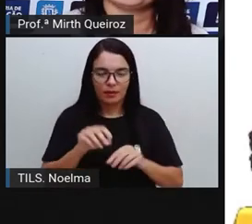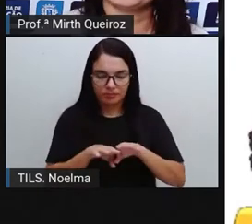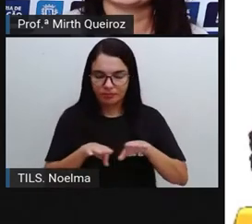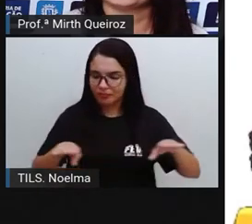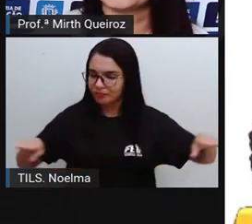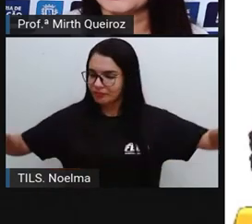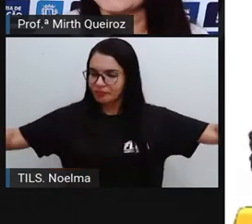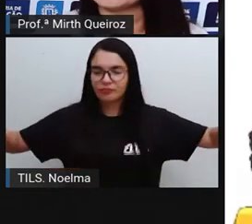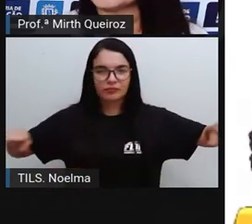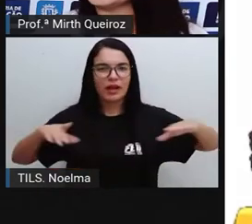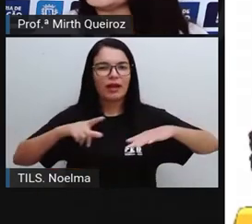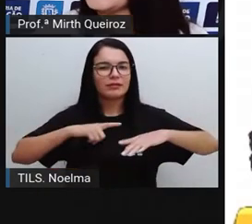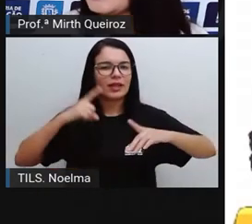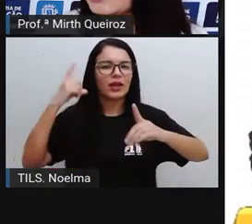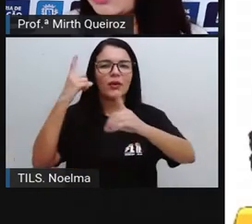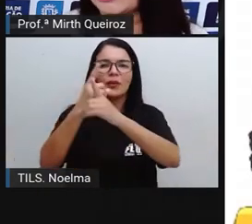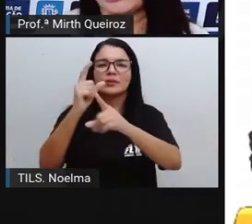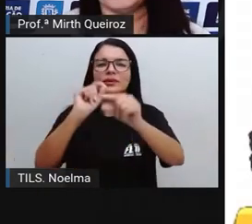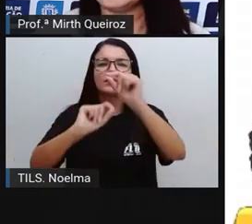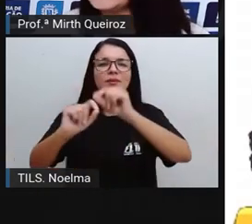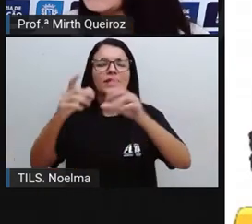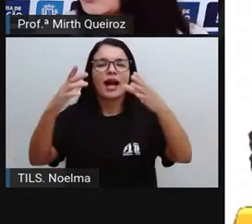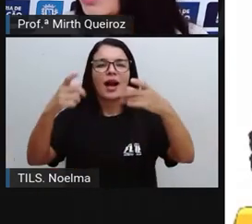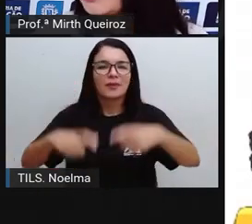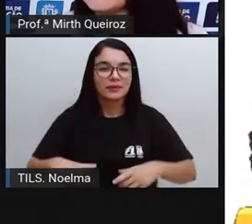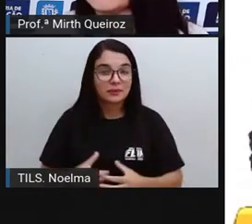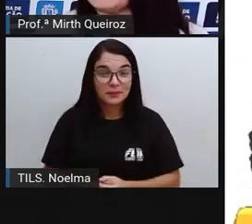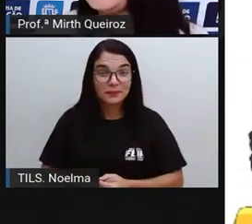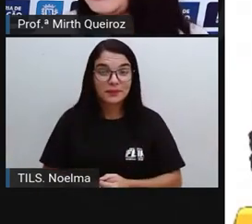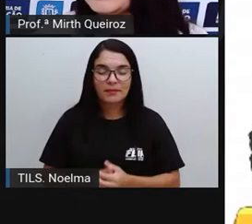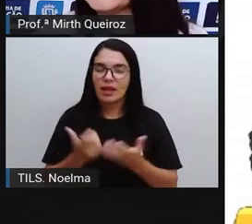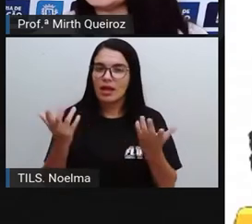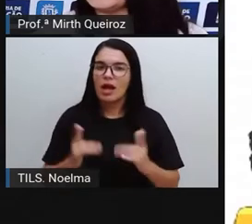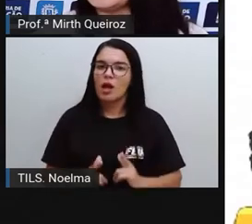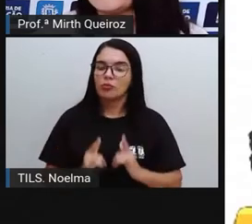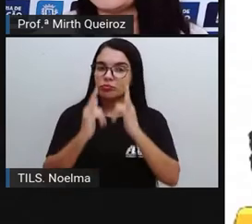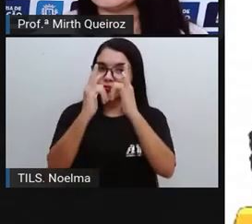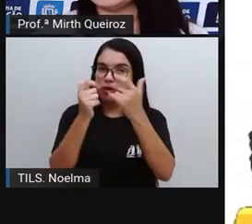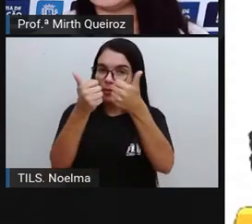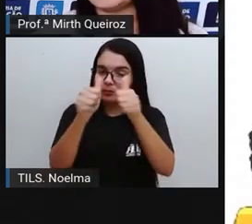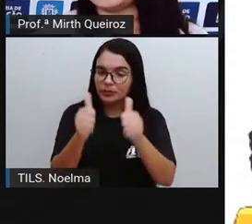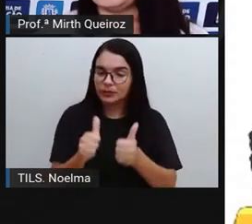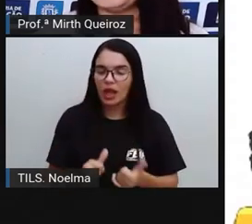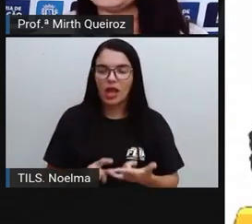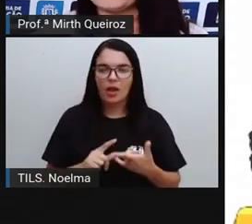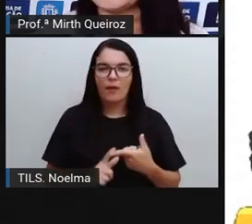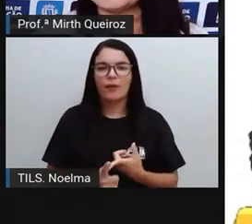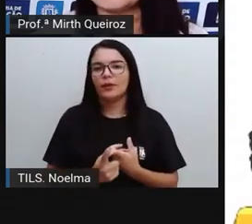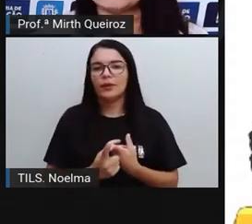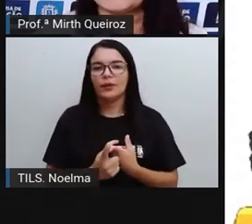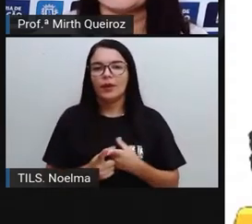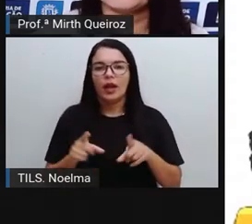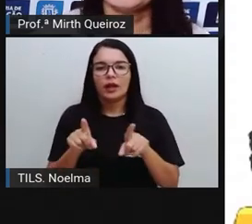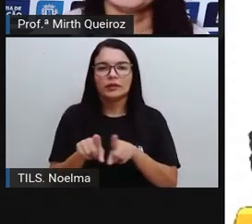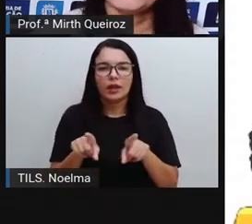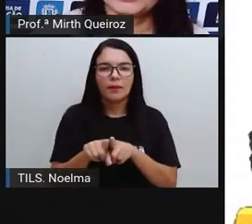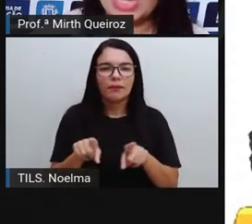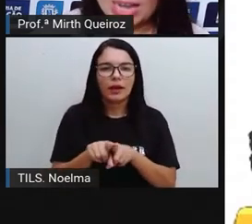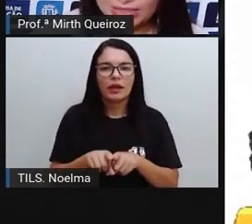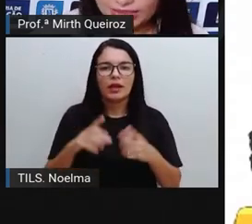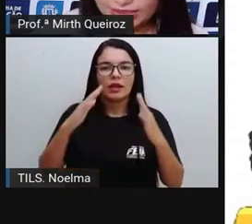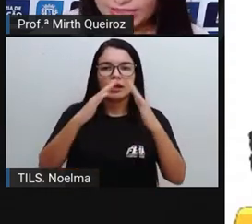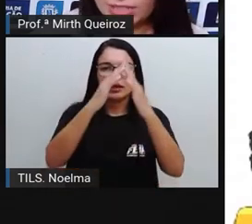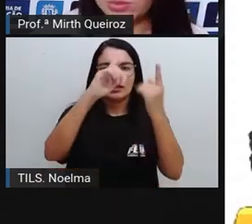também diversos mosaicos nas igrejas, nos museus, avenidas, palácios do Brasil e em peças também